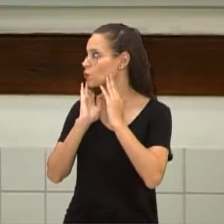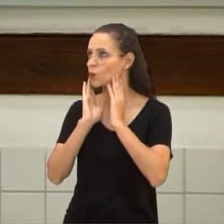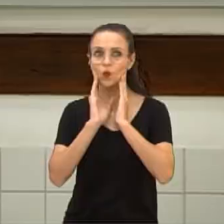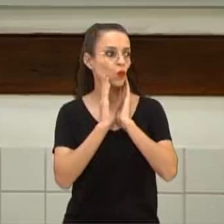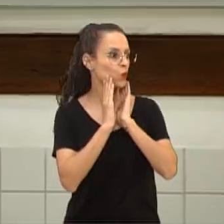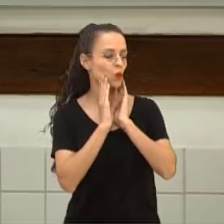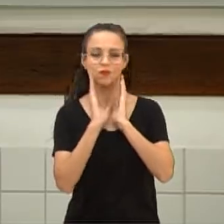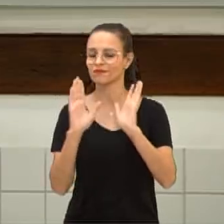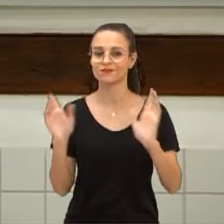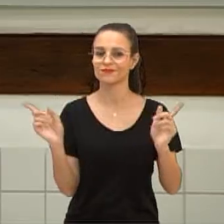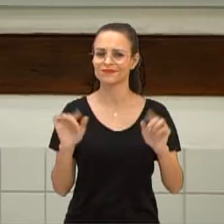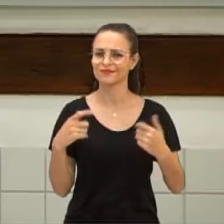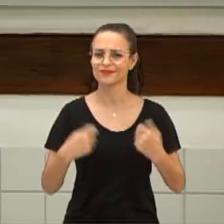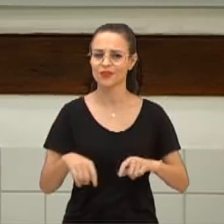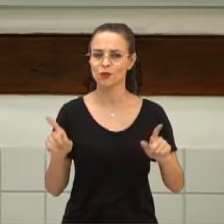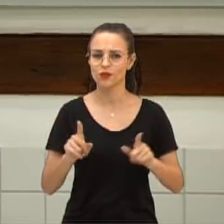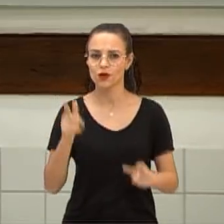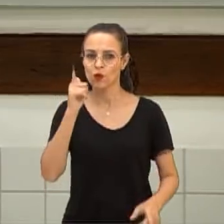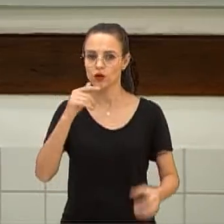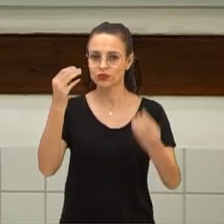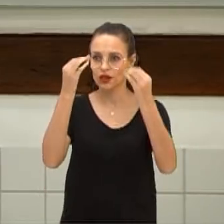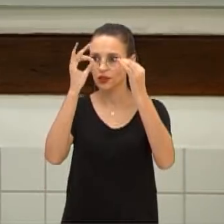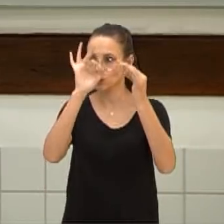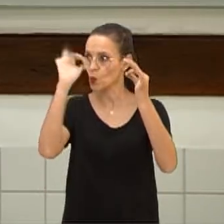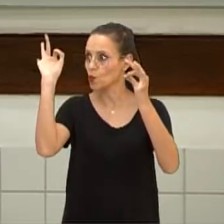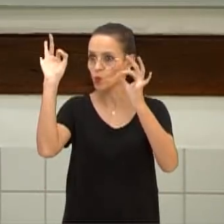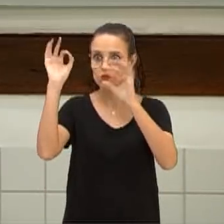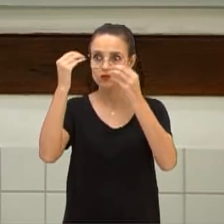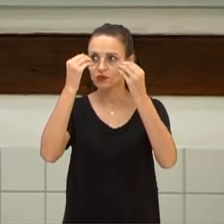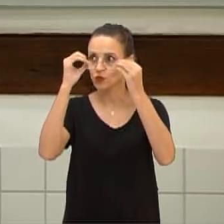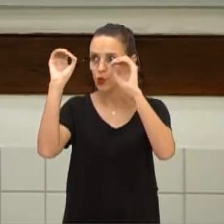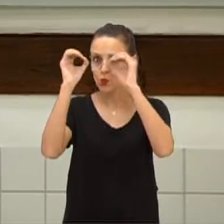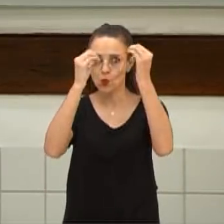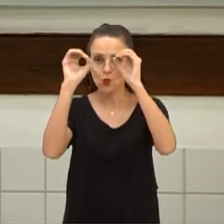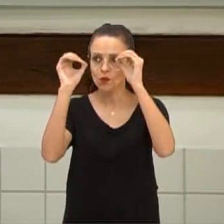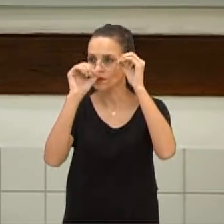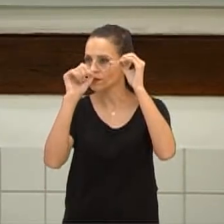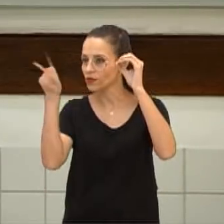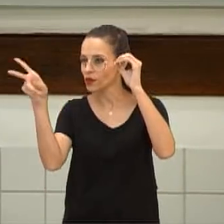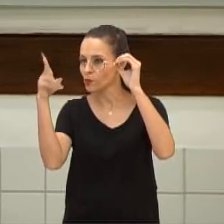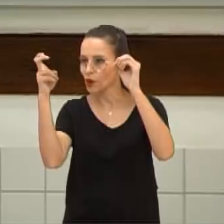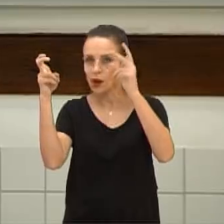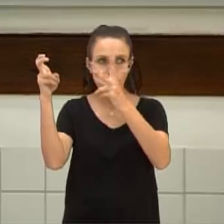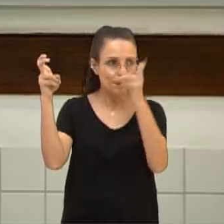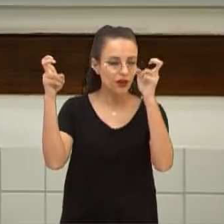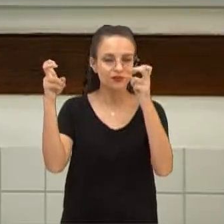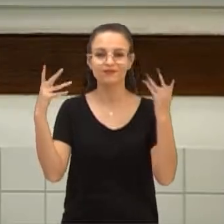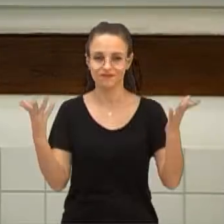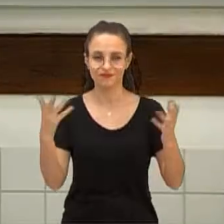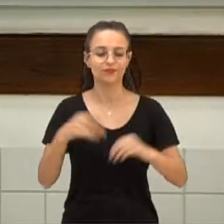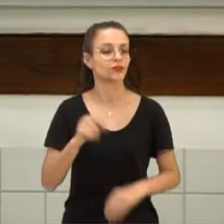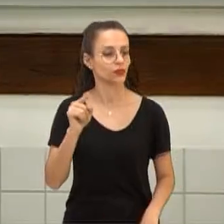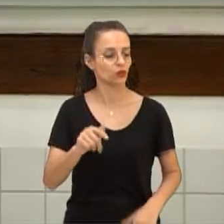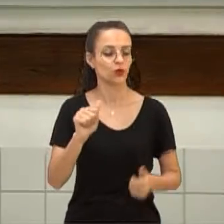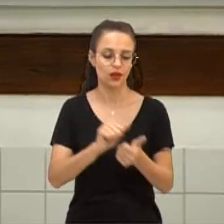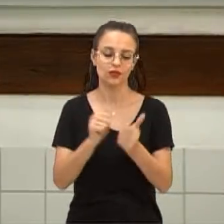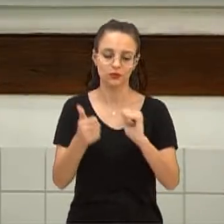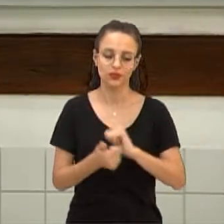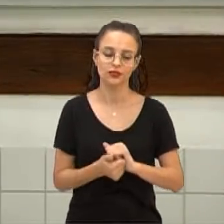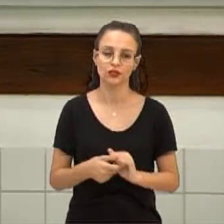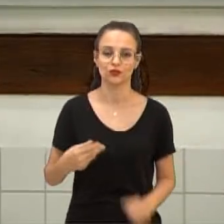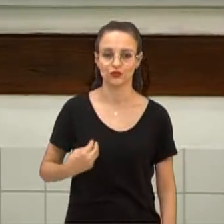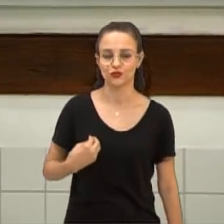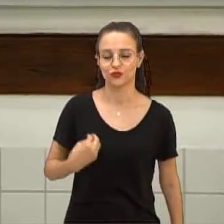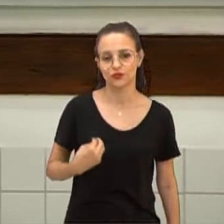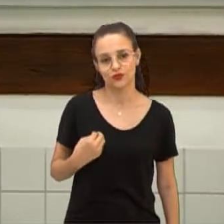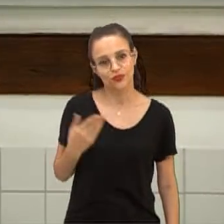para identificar onde é que está o inseto. Os olhos identificam e ela dá o bote. Beleza? Foi uma adaptação de sobrevivência